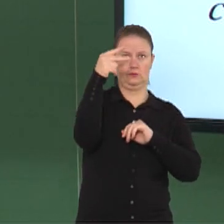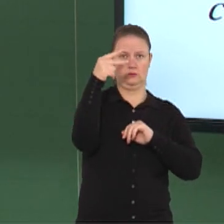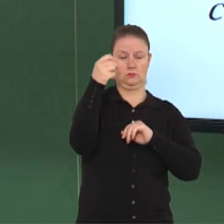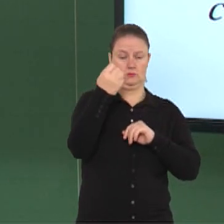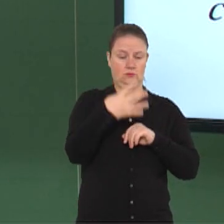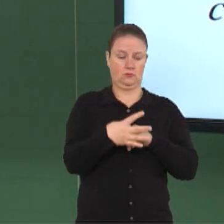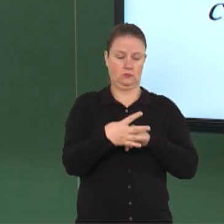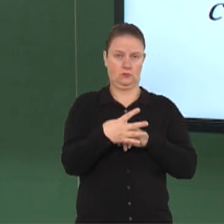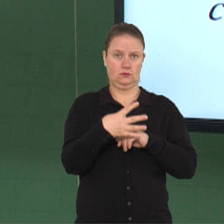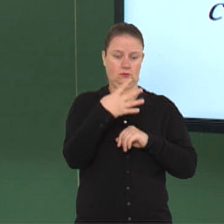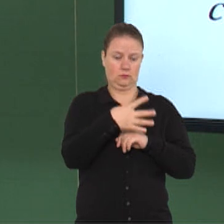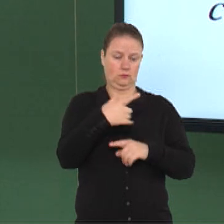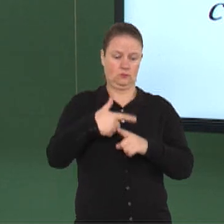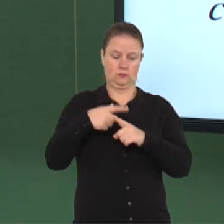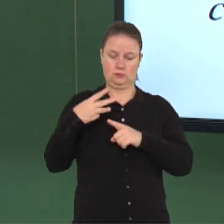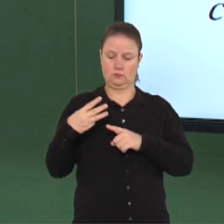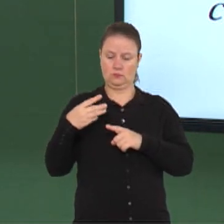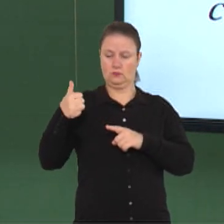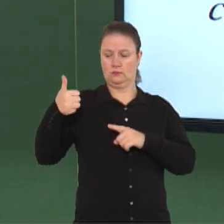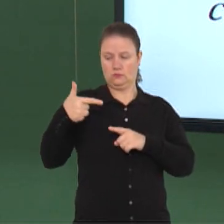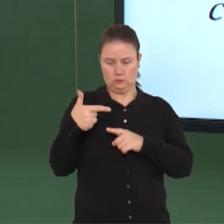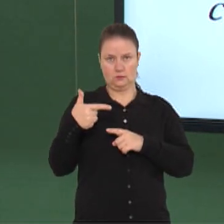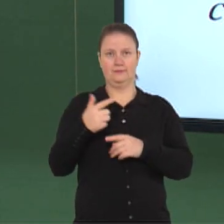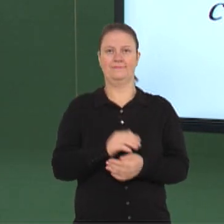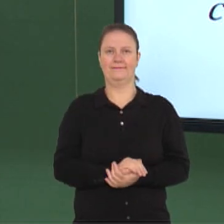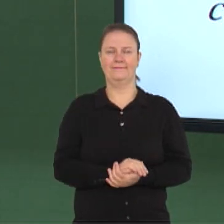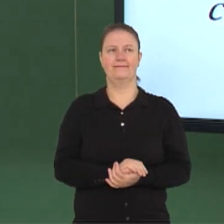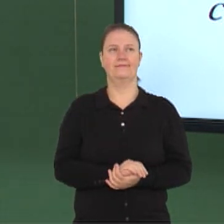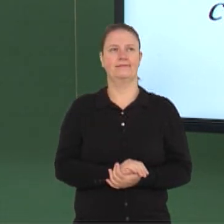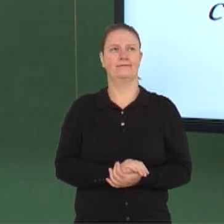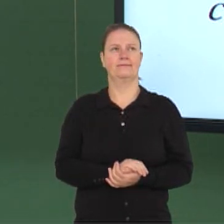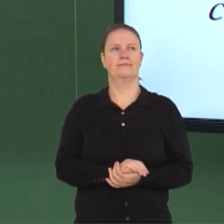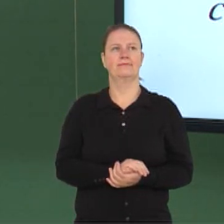vezes 3, 12.